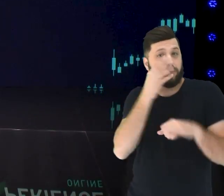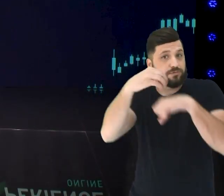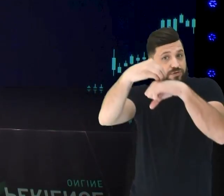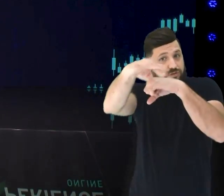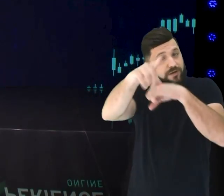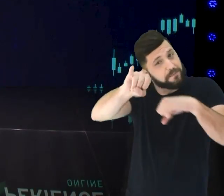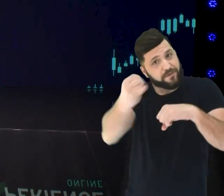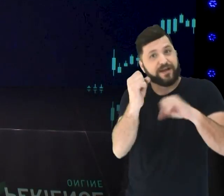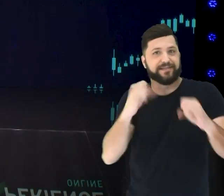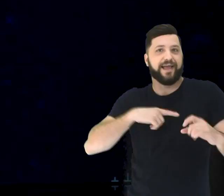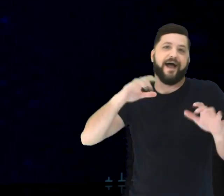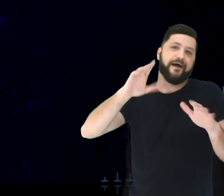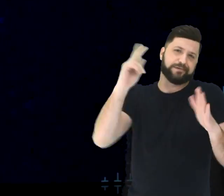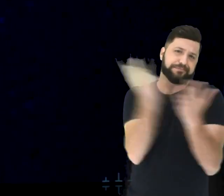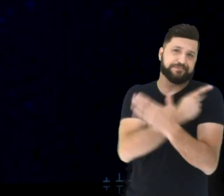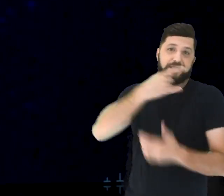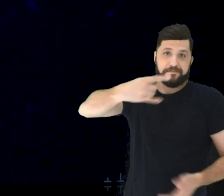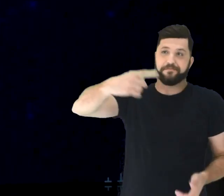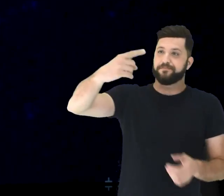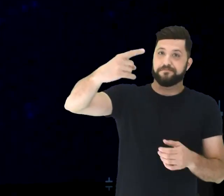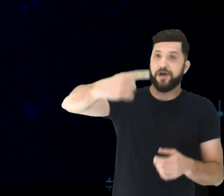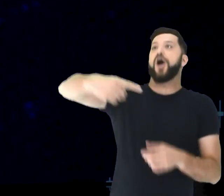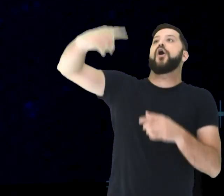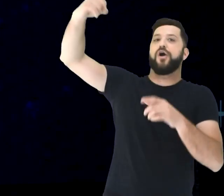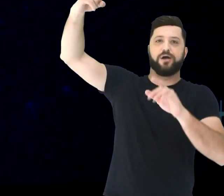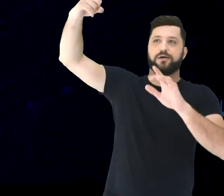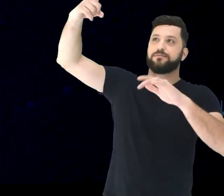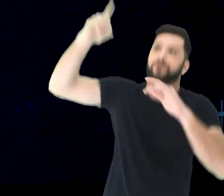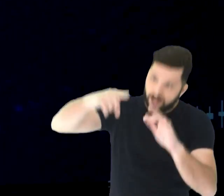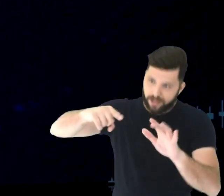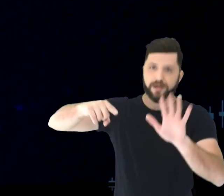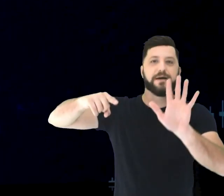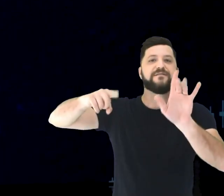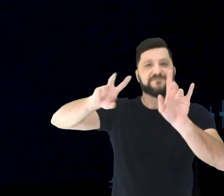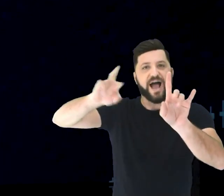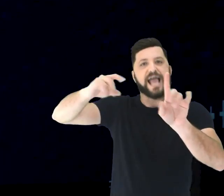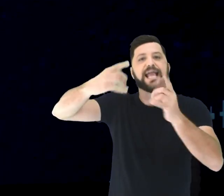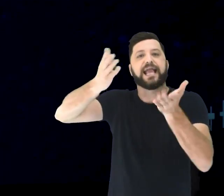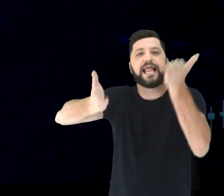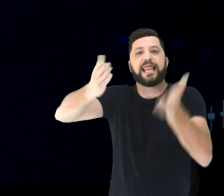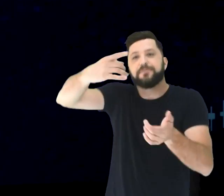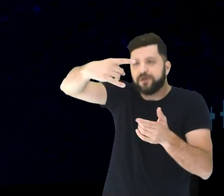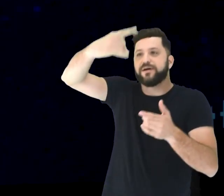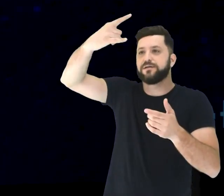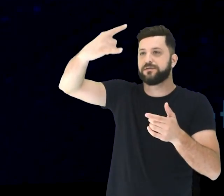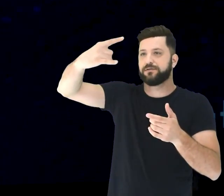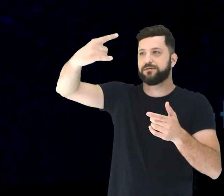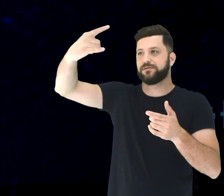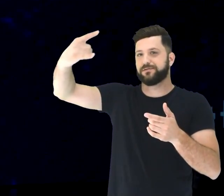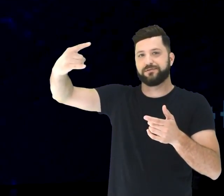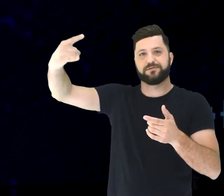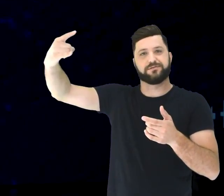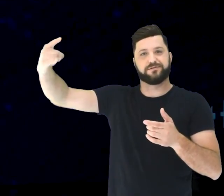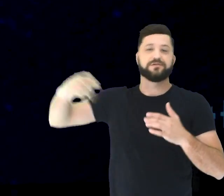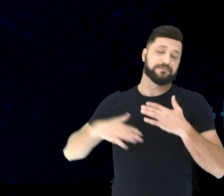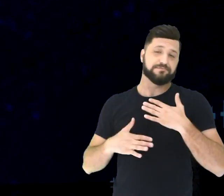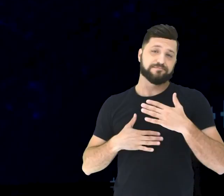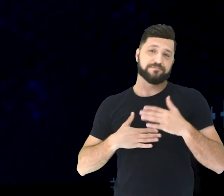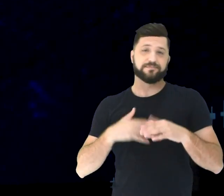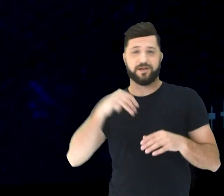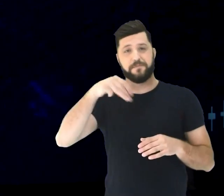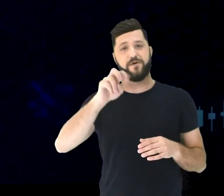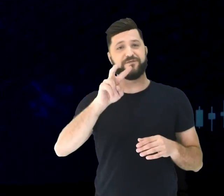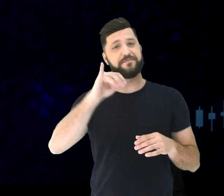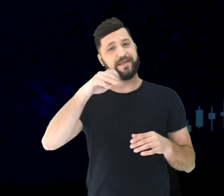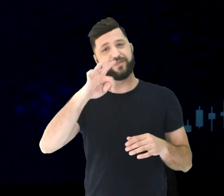de redução abrupta Você tem uma tendência tem um respectivo muito pequeno Beleza então é isso essa é a forma que opera o